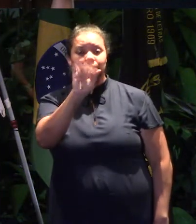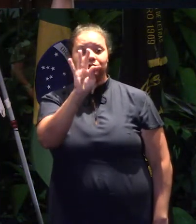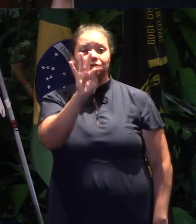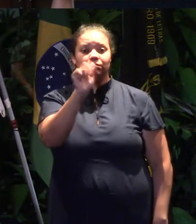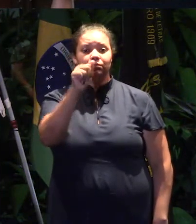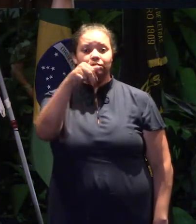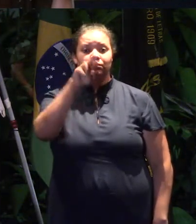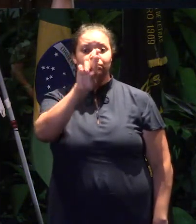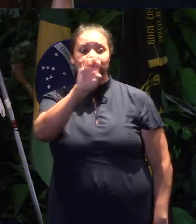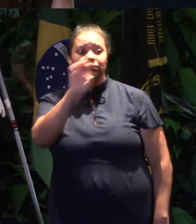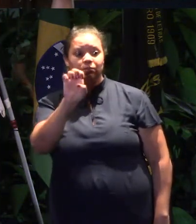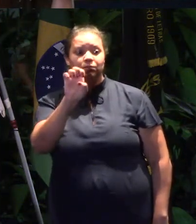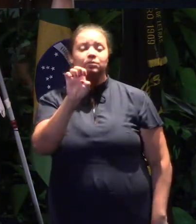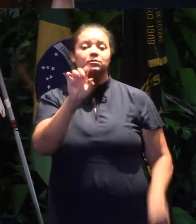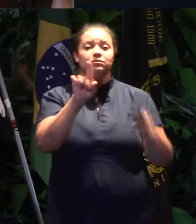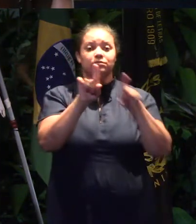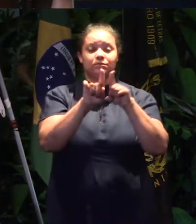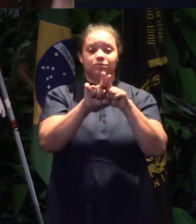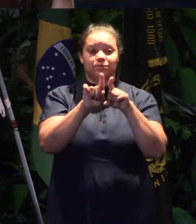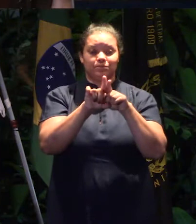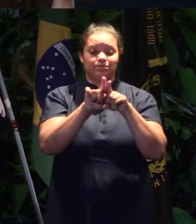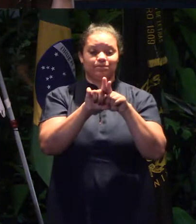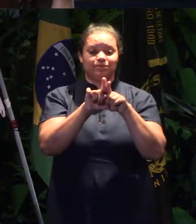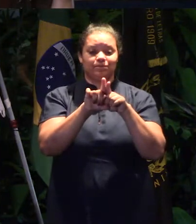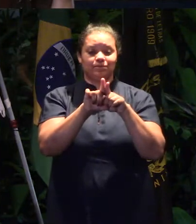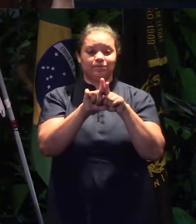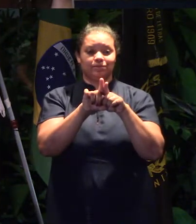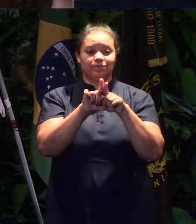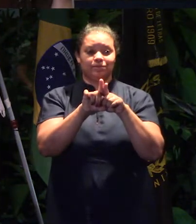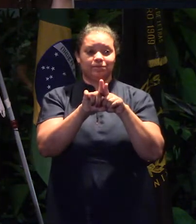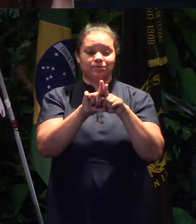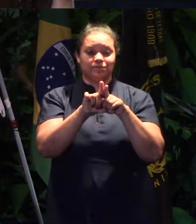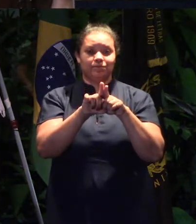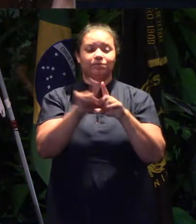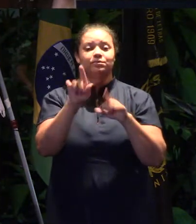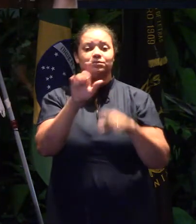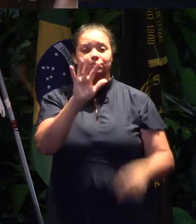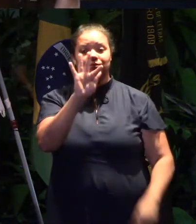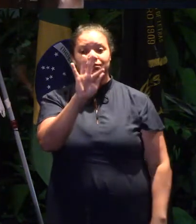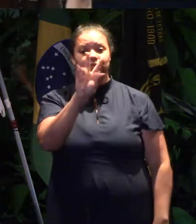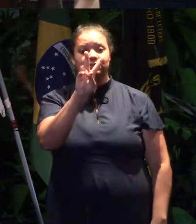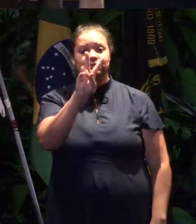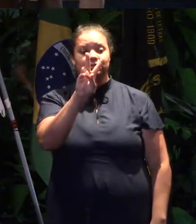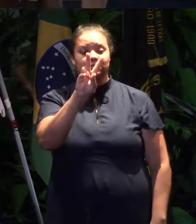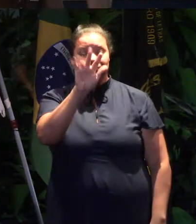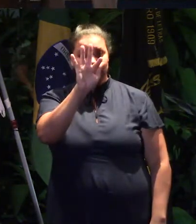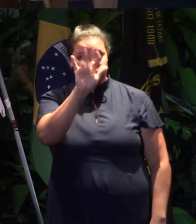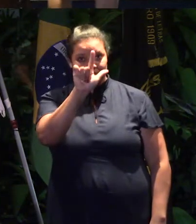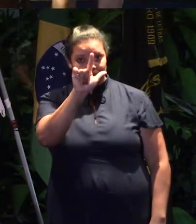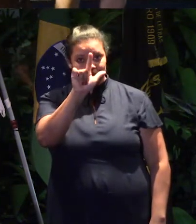Guimarães, Luciana Tanuri, da editora Quixote Do, e o Flávio para comporem a mesa,